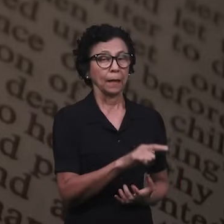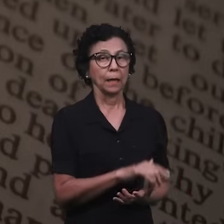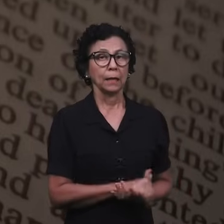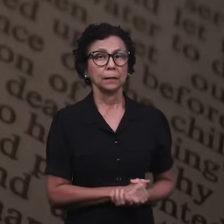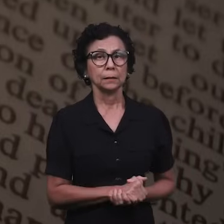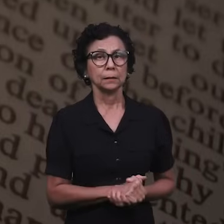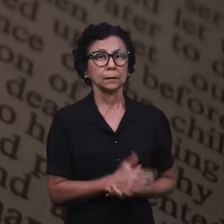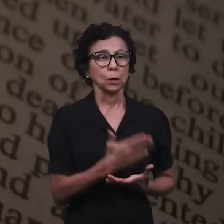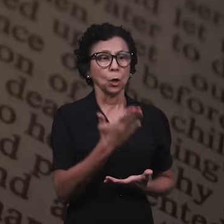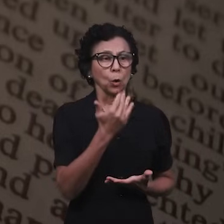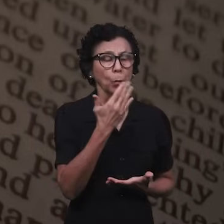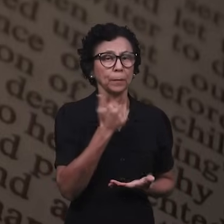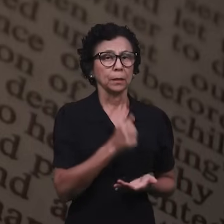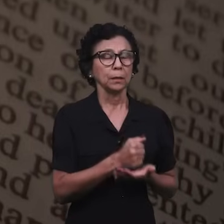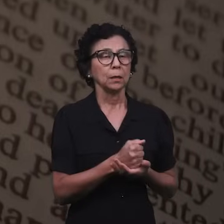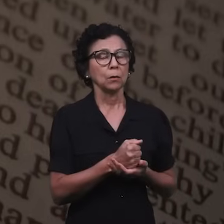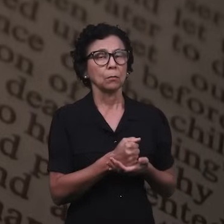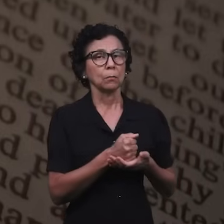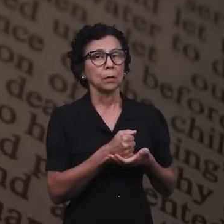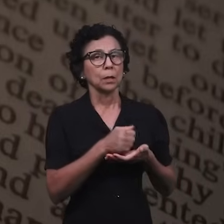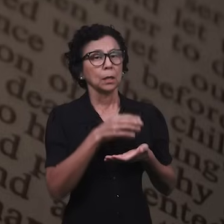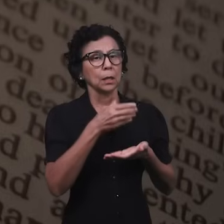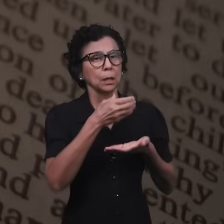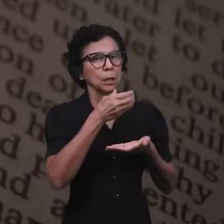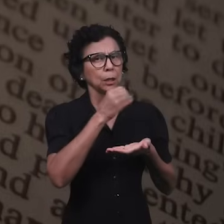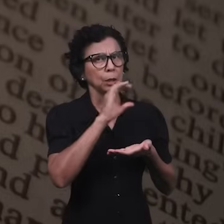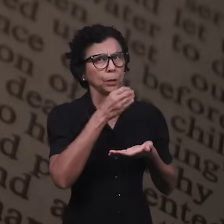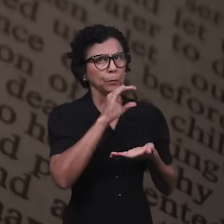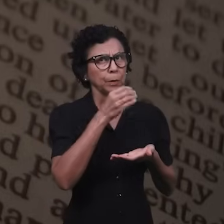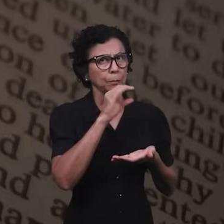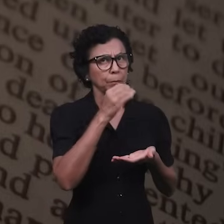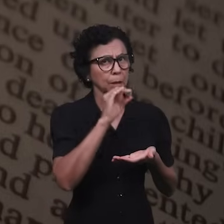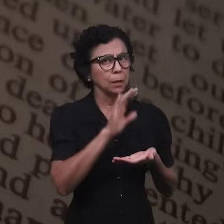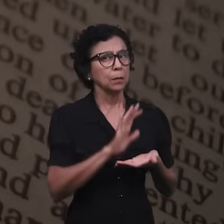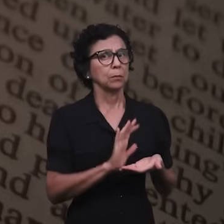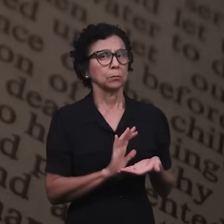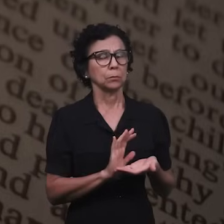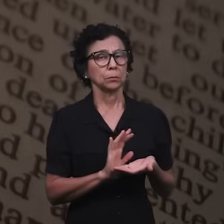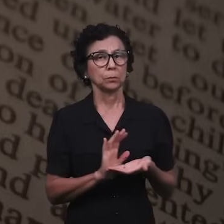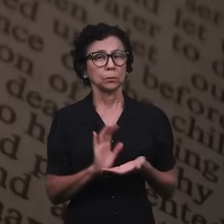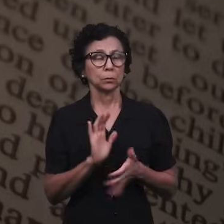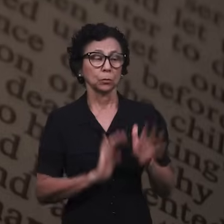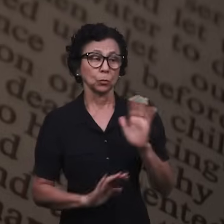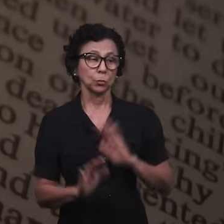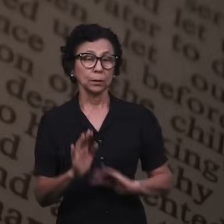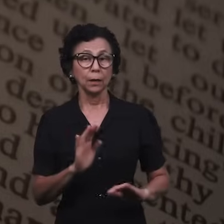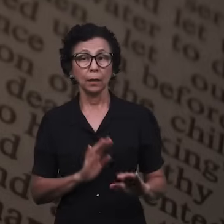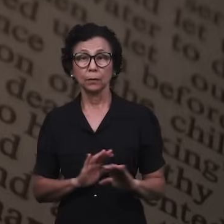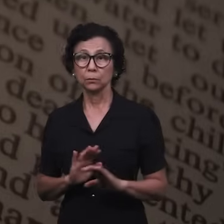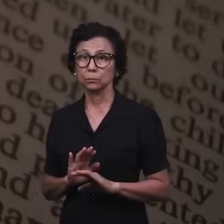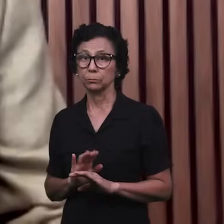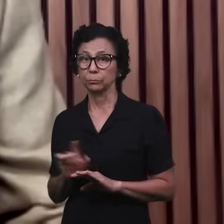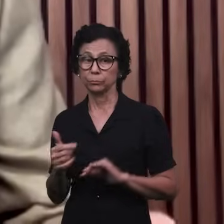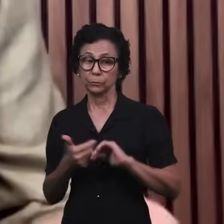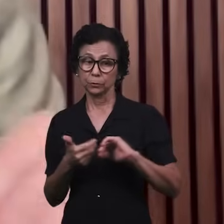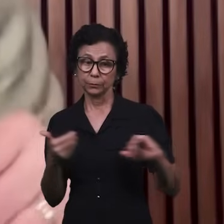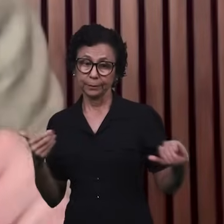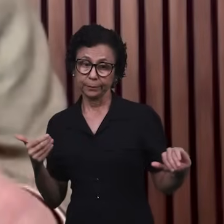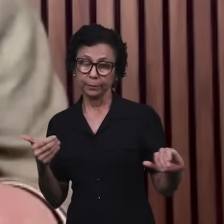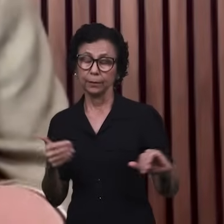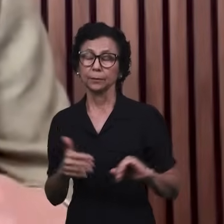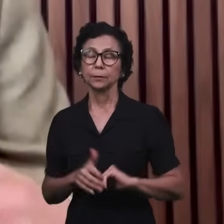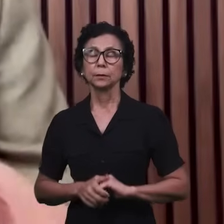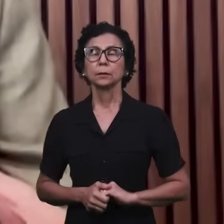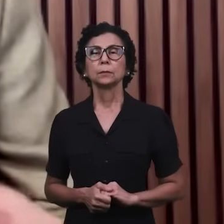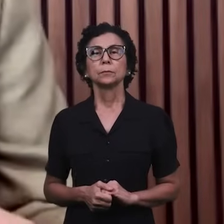o vinho, levantem-se e vos ajudem para que haja para vós esconderijo. Ou seja,